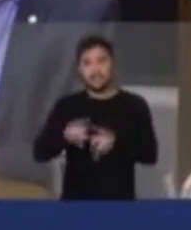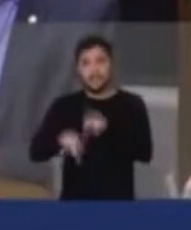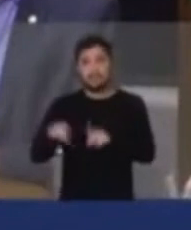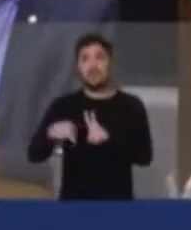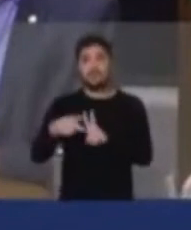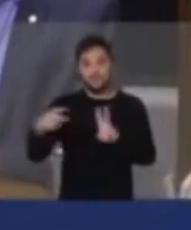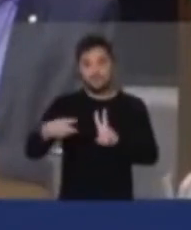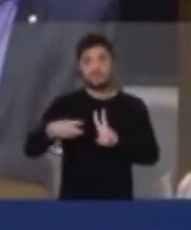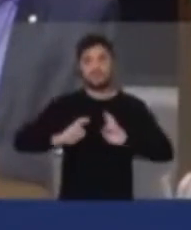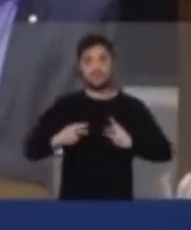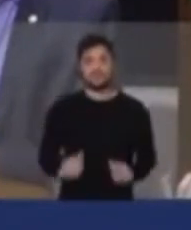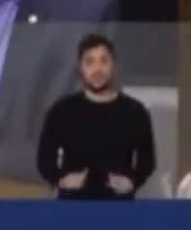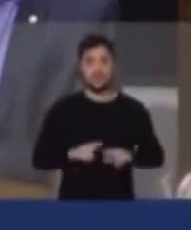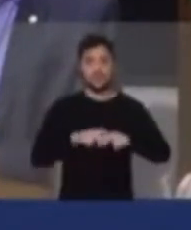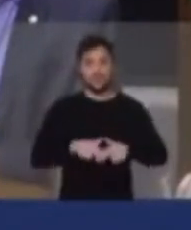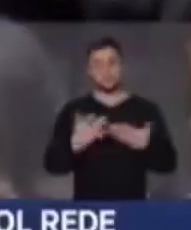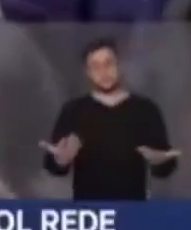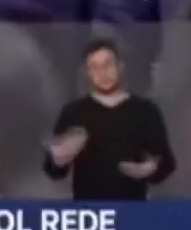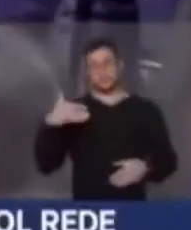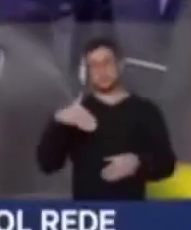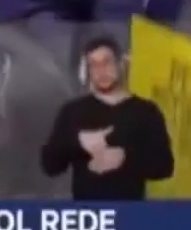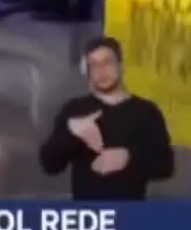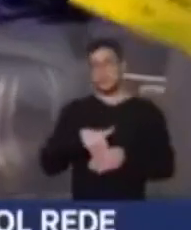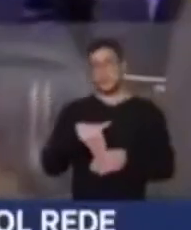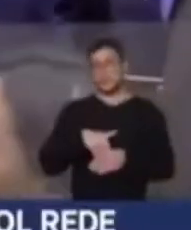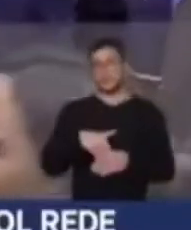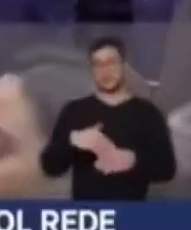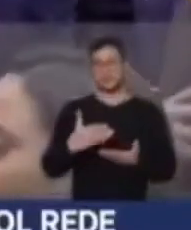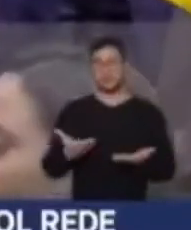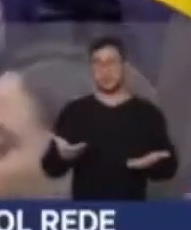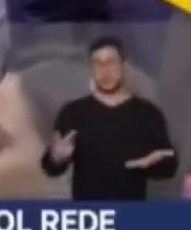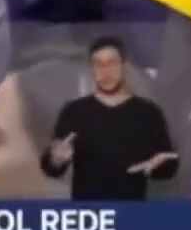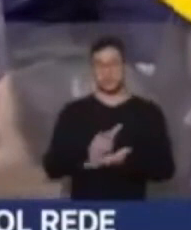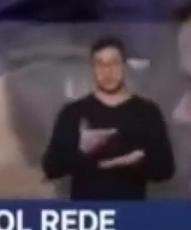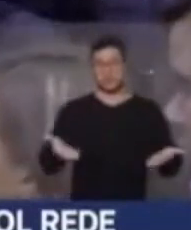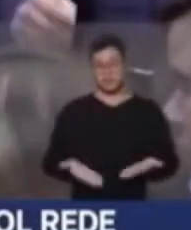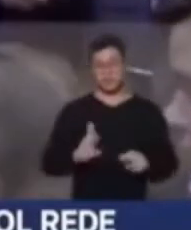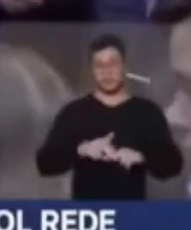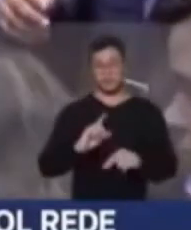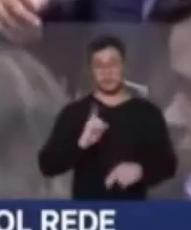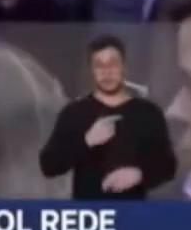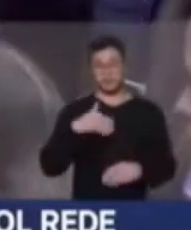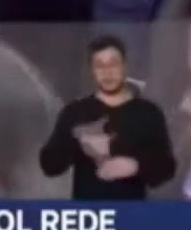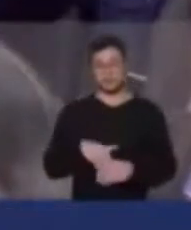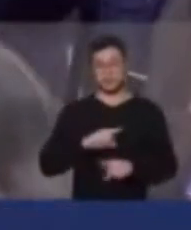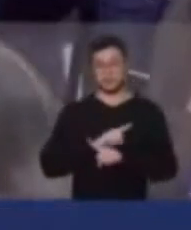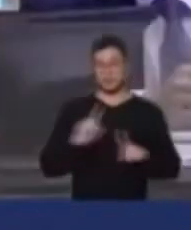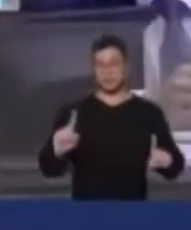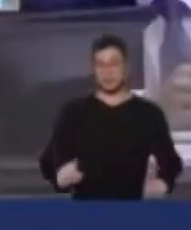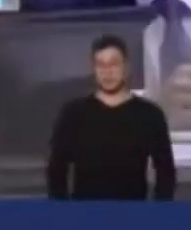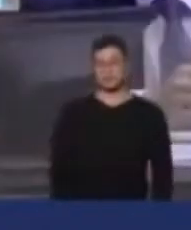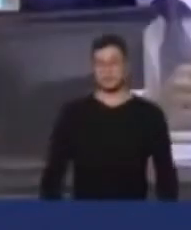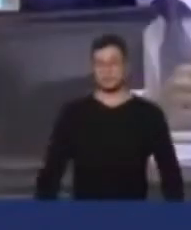Lira está esperneando, porque ele perdeu o poder, ele não tem mais hoje o poder que ele tinha no governo passado. Então, claro, ele não quer perder